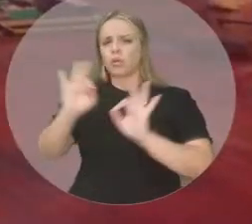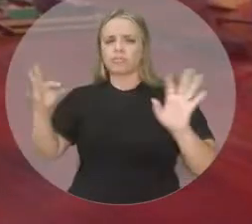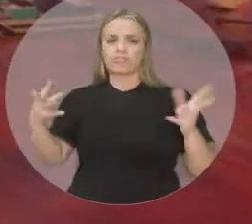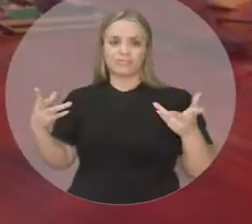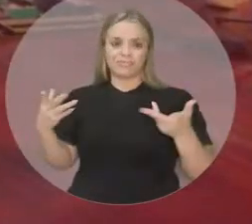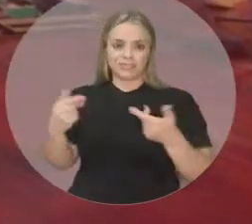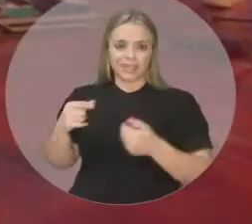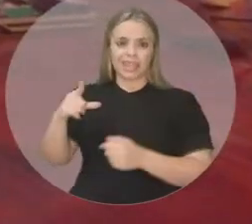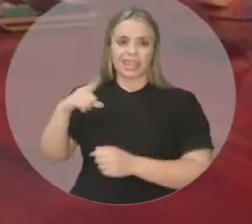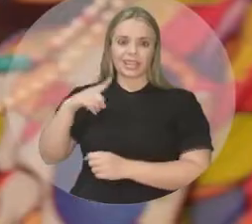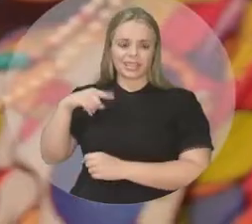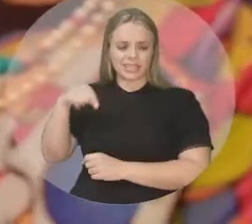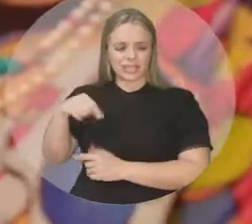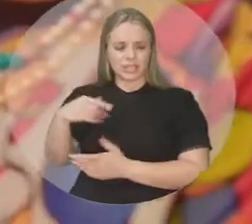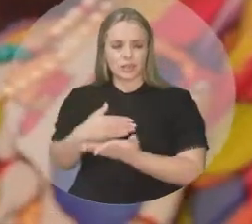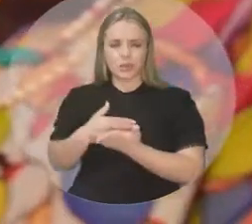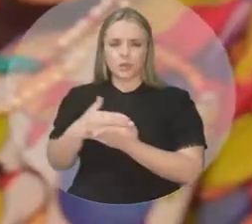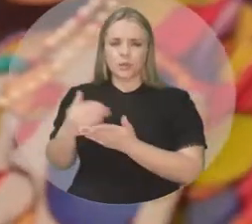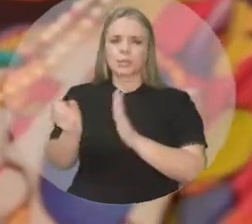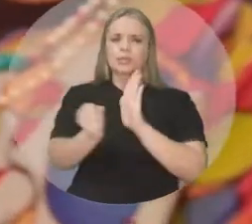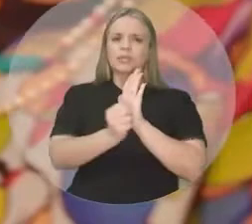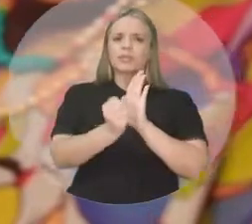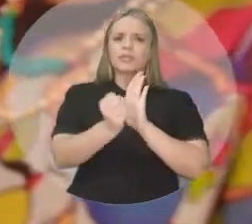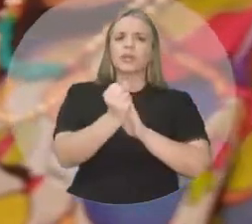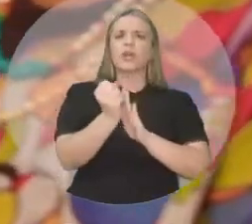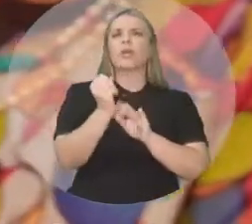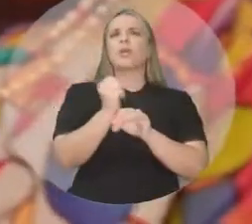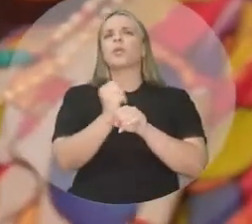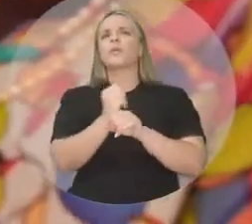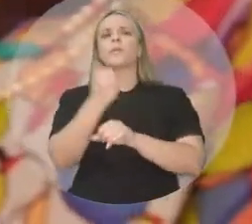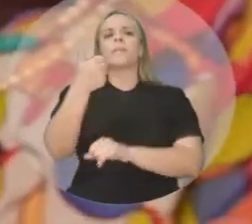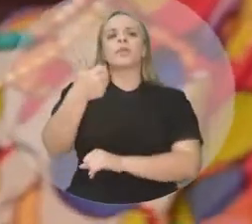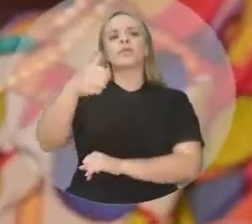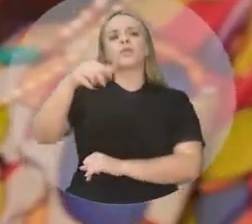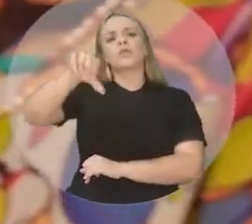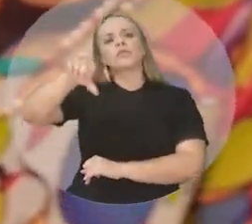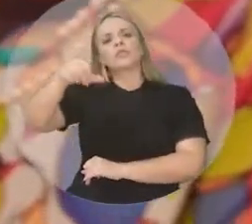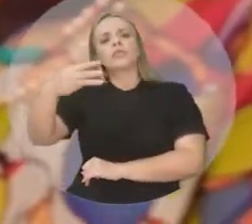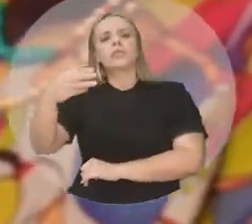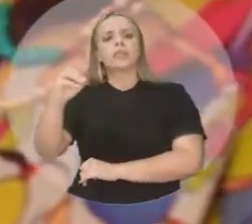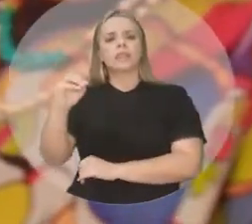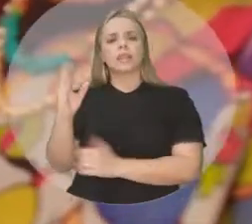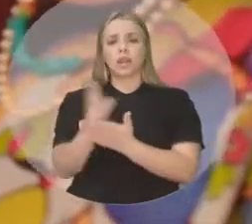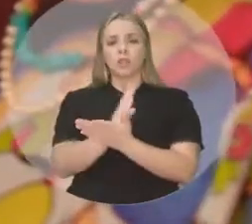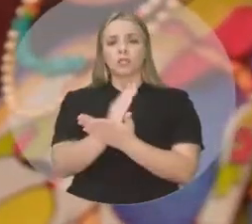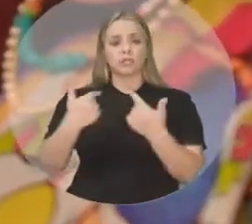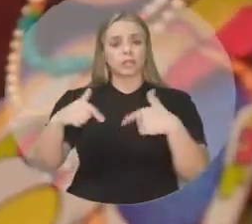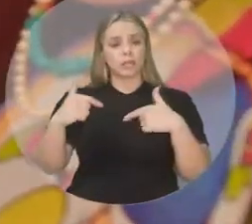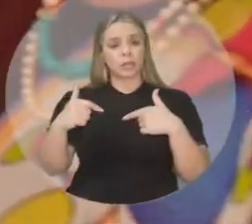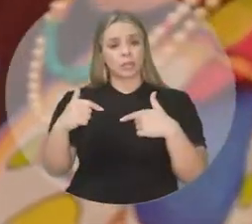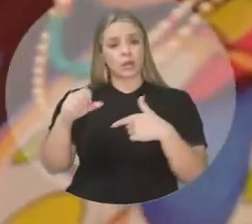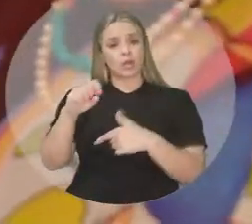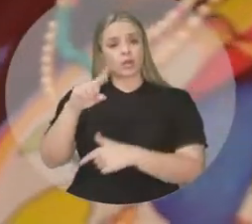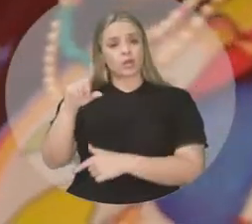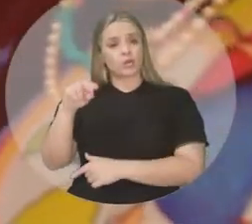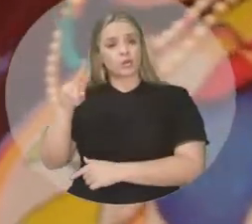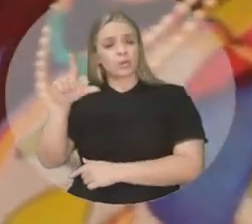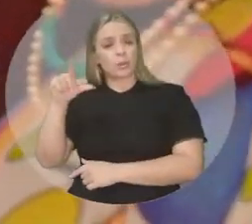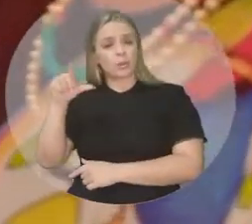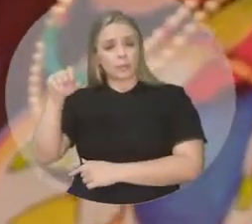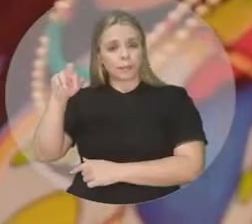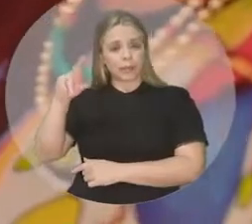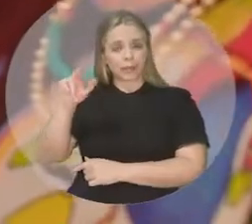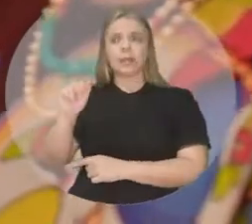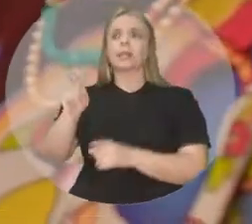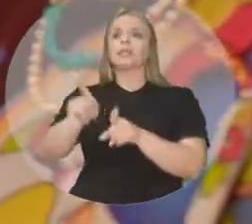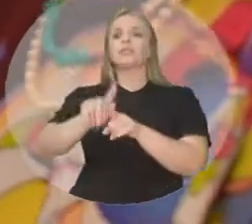trabalho. Você mesmo frisou, nos nossos espetáculos, no nosso quintal, a gente convida músicos de todas as áreas. Mas a primeira vez